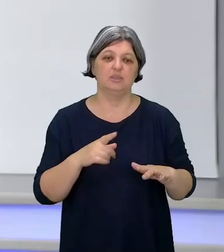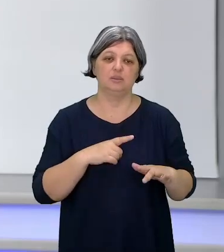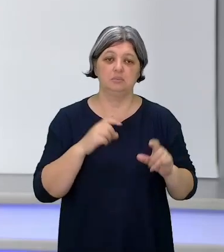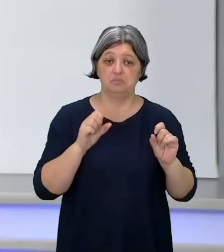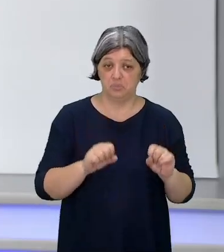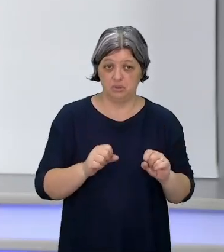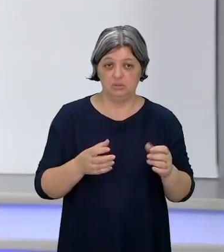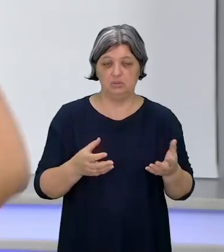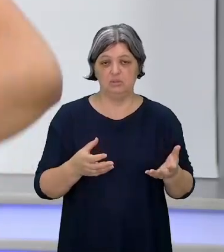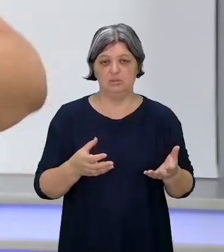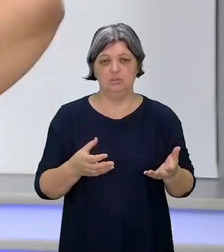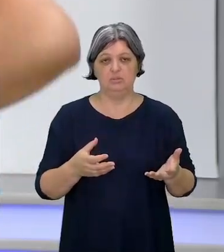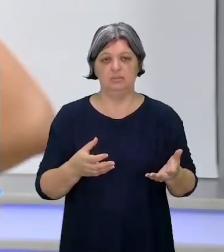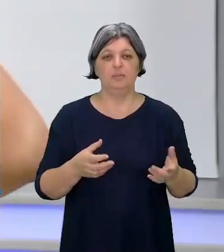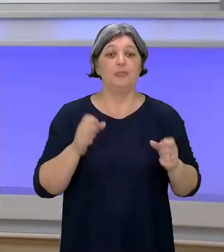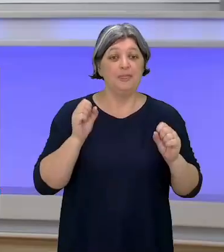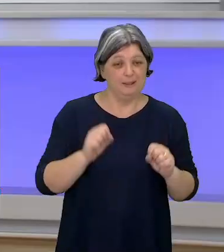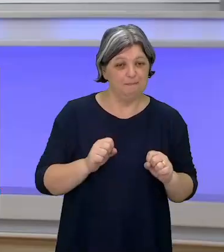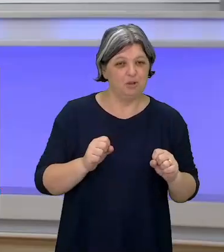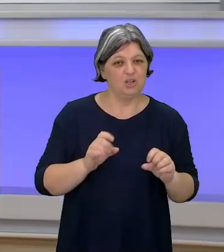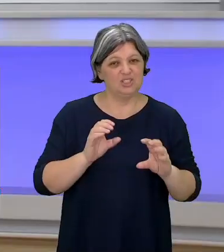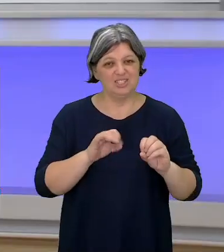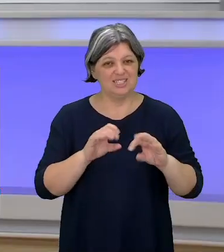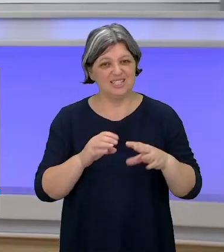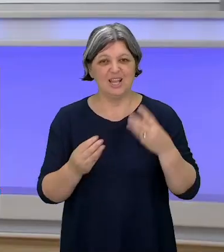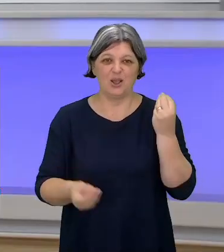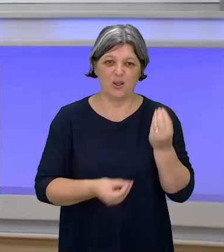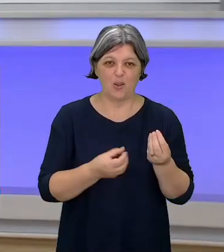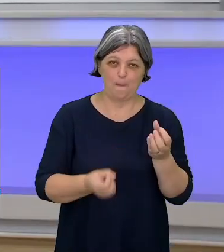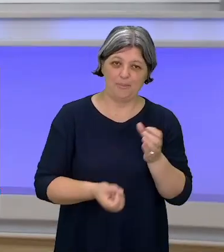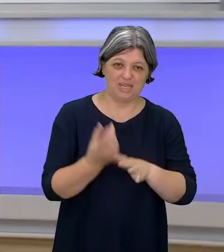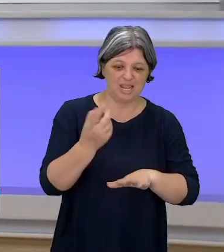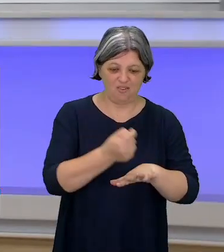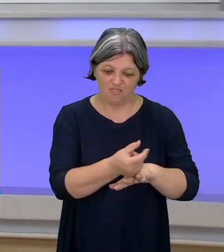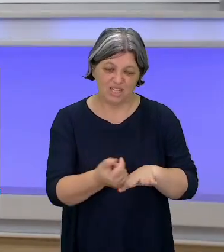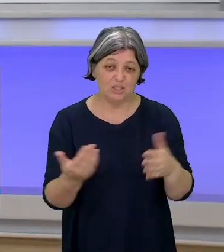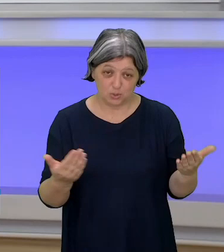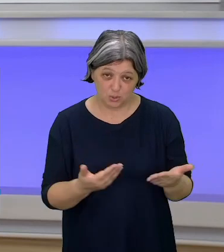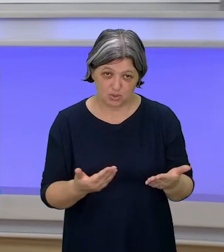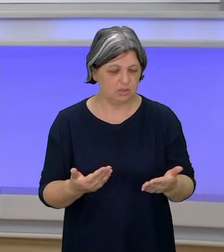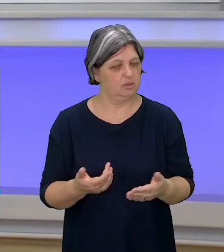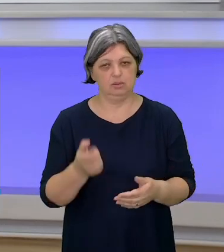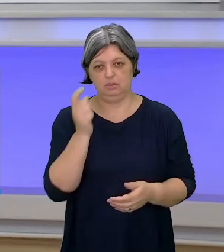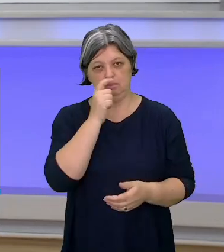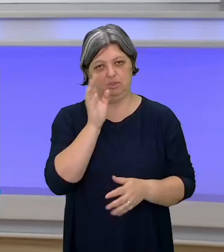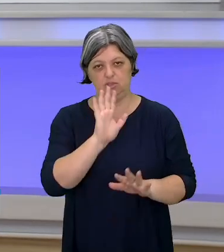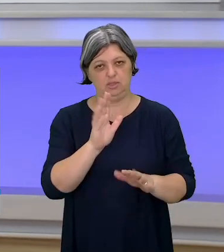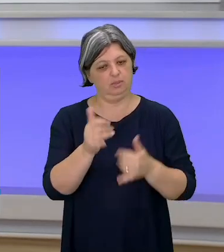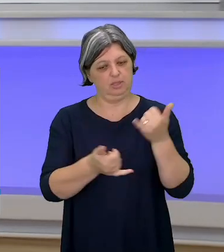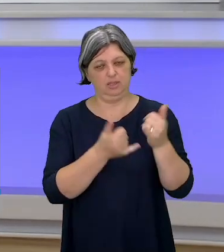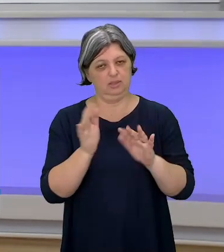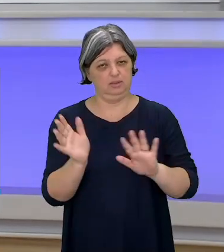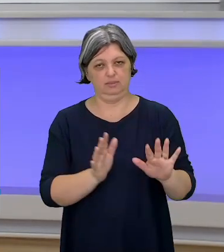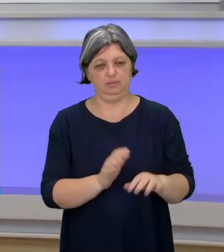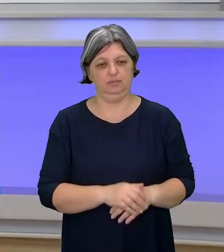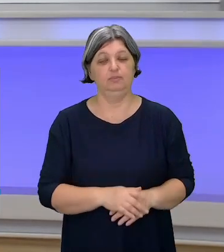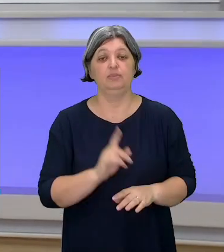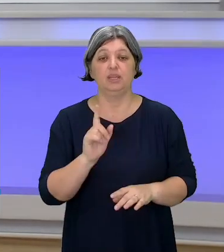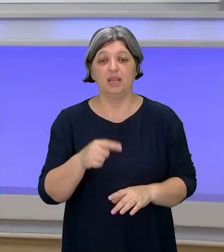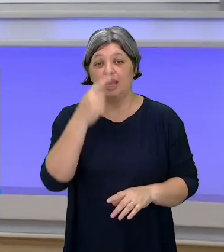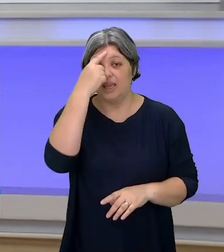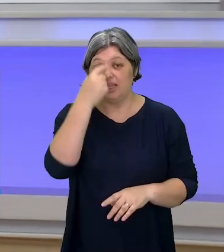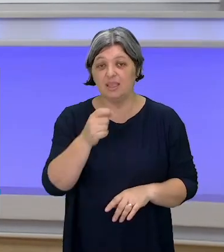pegar aquelas, né? Vou te ensinar como criar uma fake news hoje. Não, mentira. A ideia não é a criação de fake news. A ideia